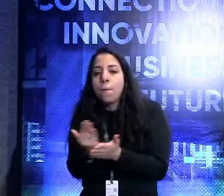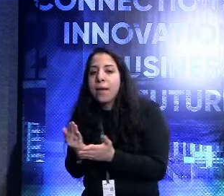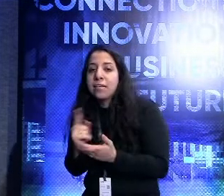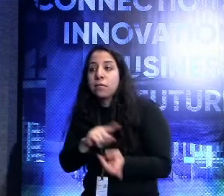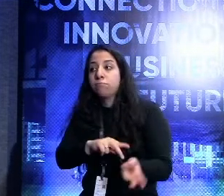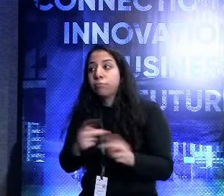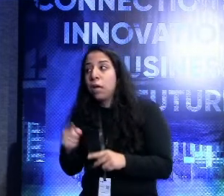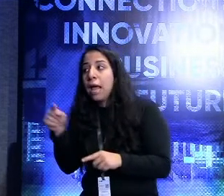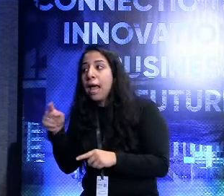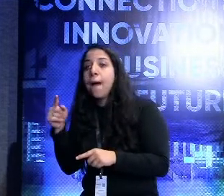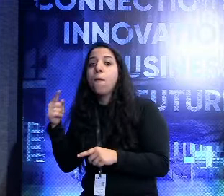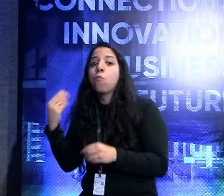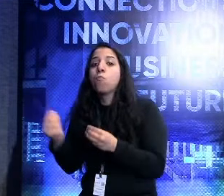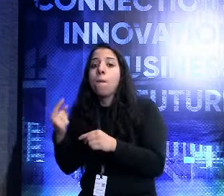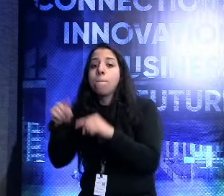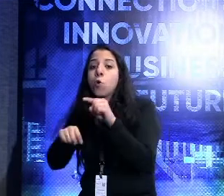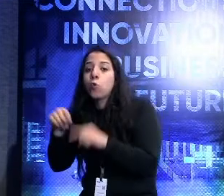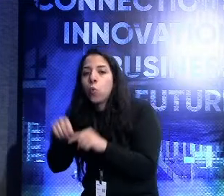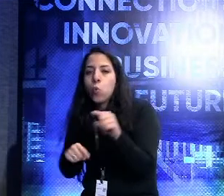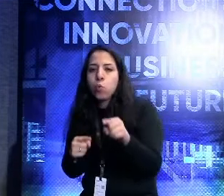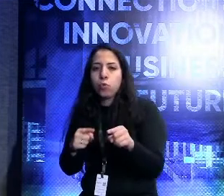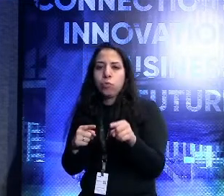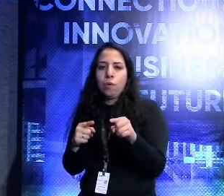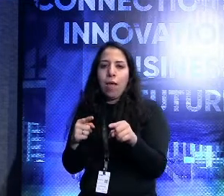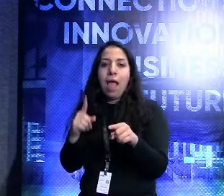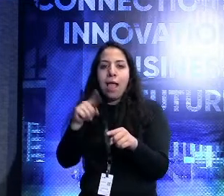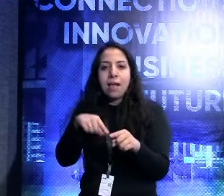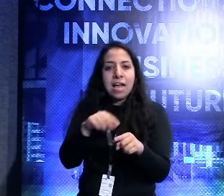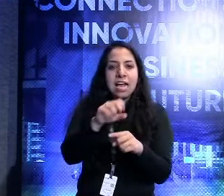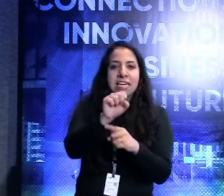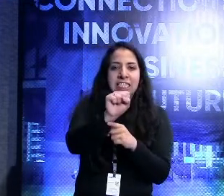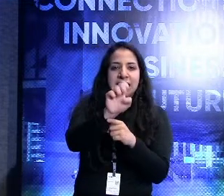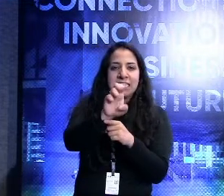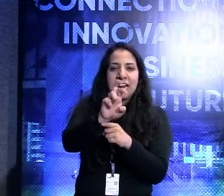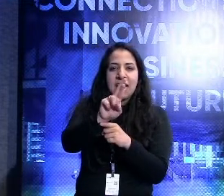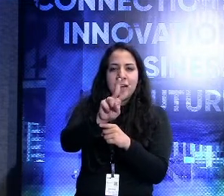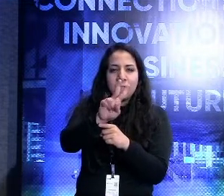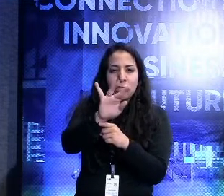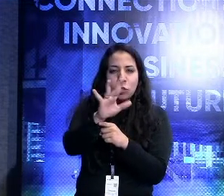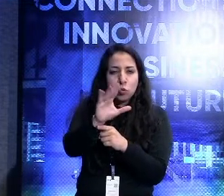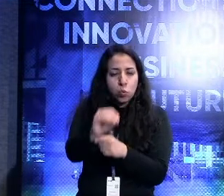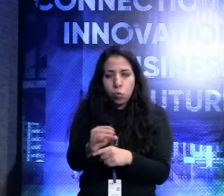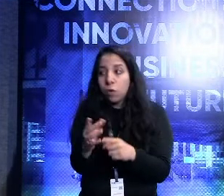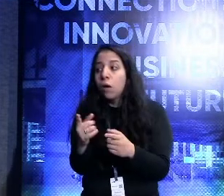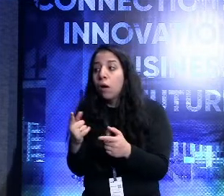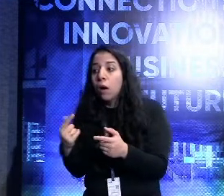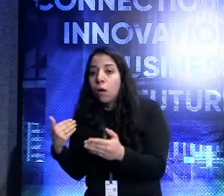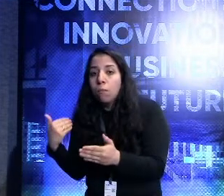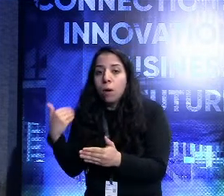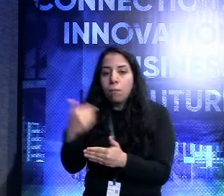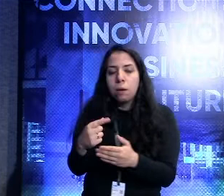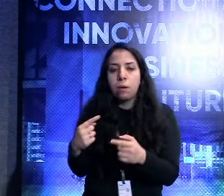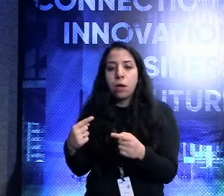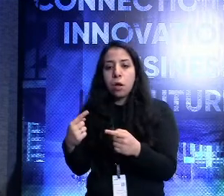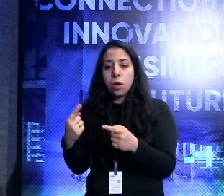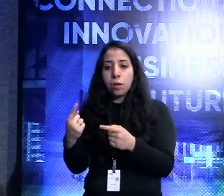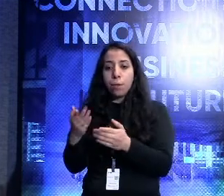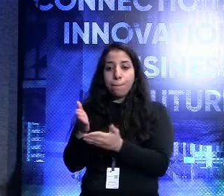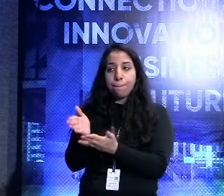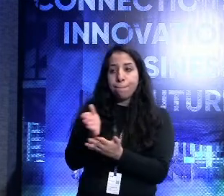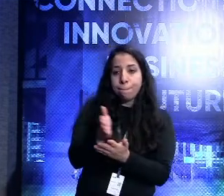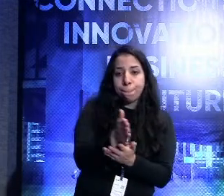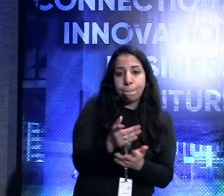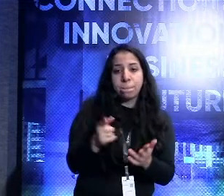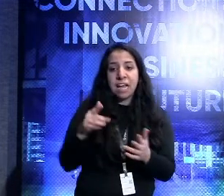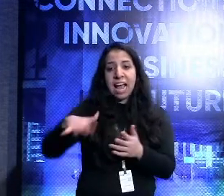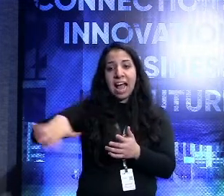traduzir isso em serviços. É onde a gente vai começar a colocar toda a nossa força motriz em tangibilizar em cada área da empresa como é